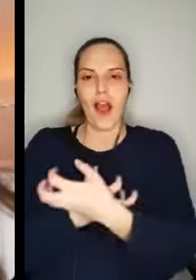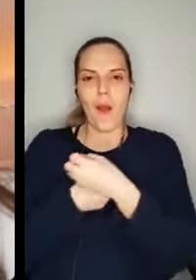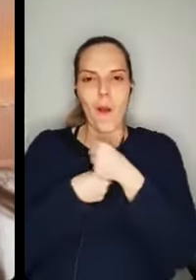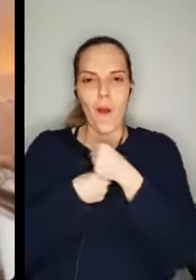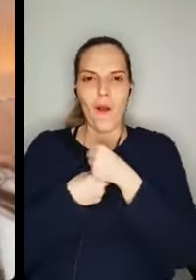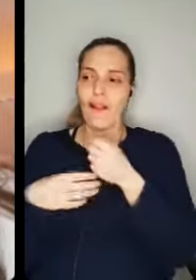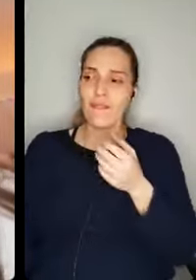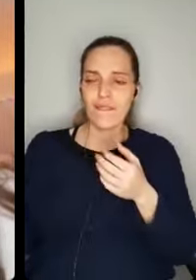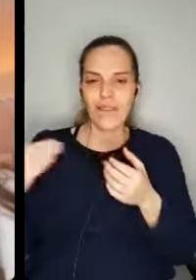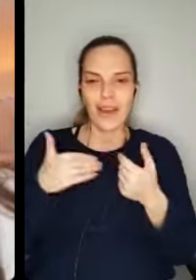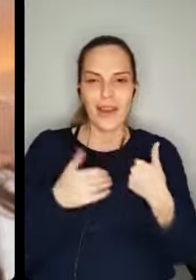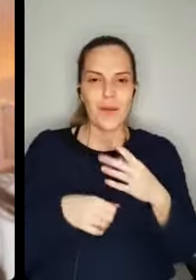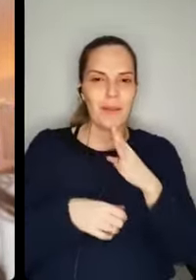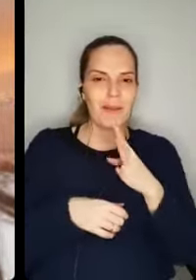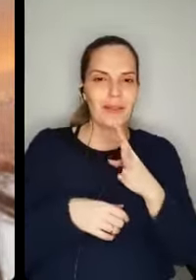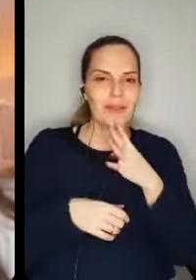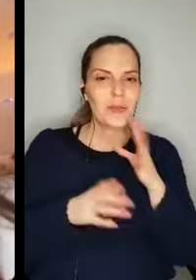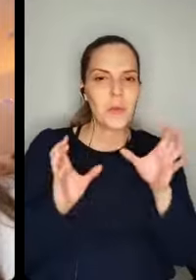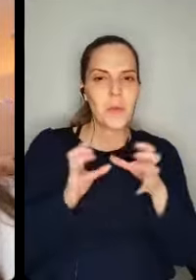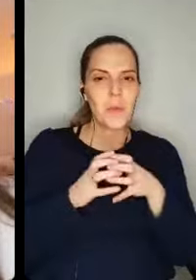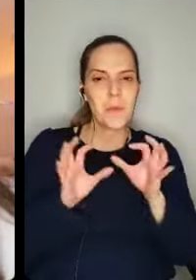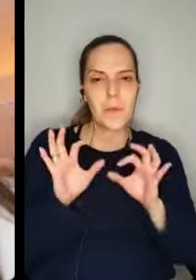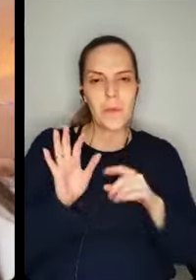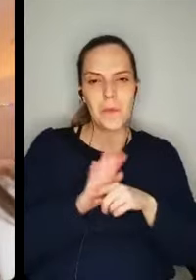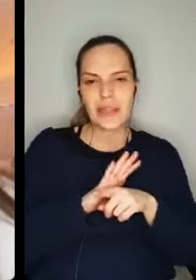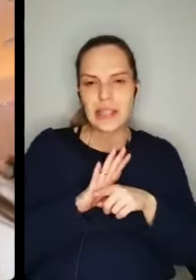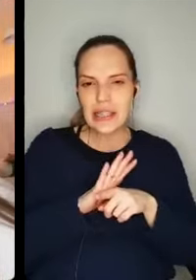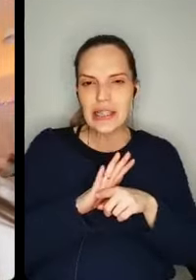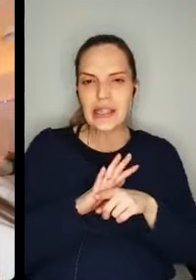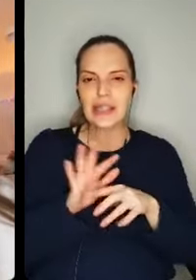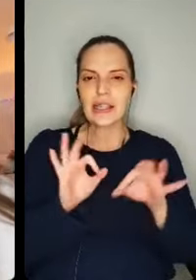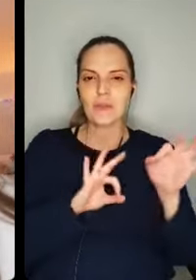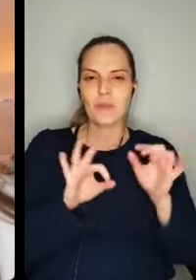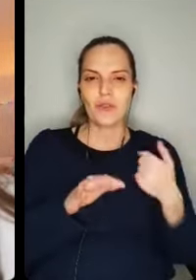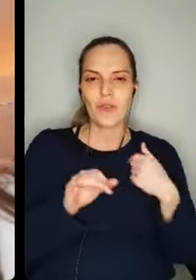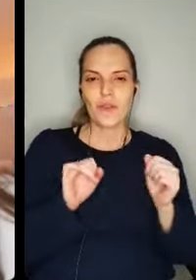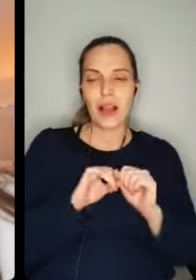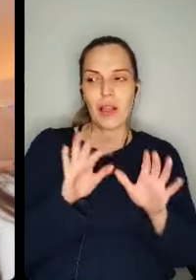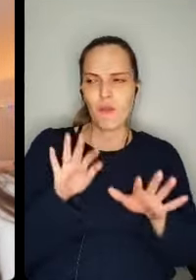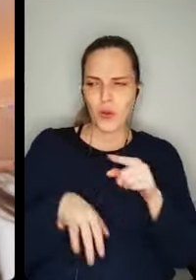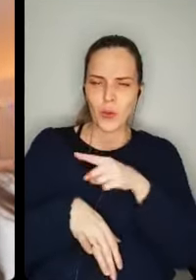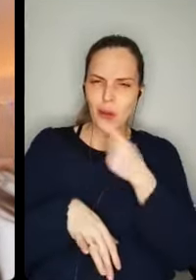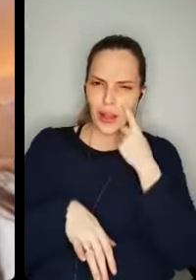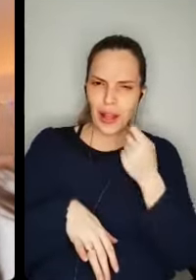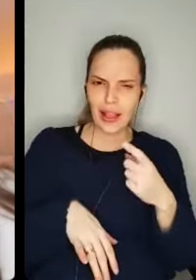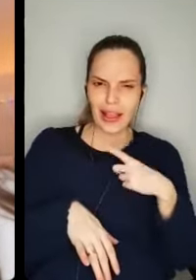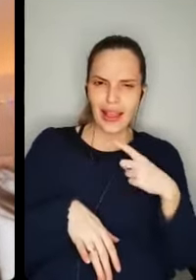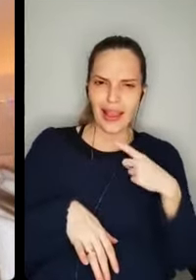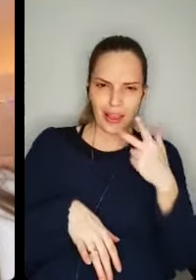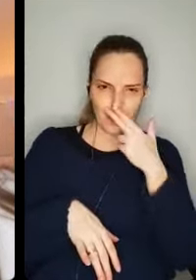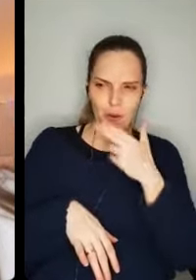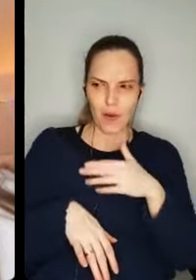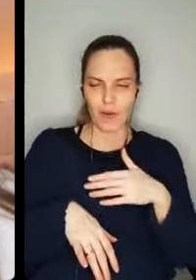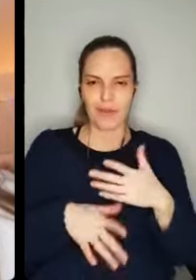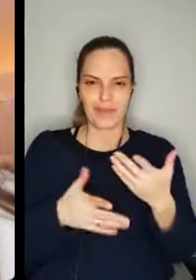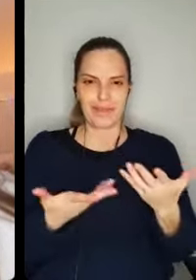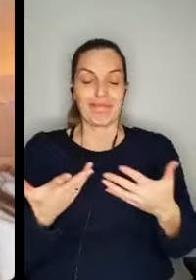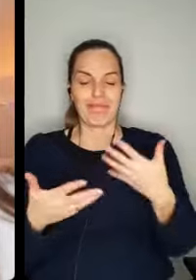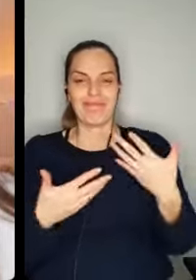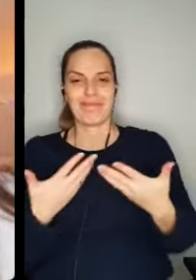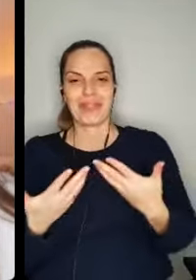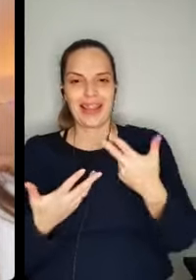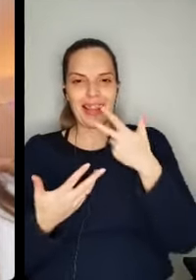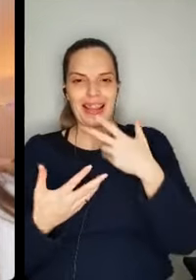conhece meu grupo de pesquisa, conhece esse projeto que eu estou fazendo, talvez te interesse, enfim. E são muito acolhedores, assim, nesse